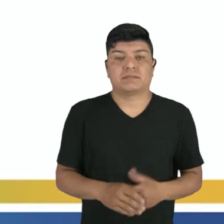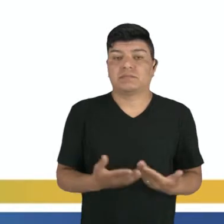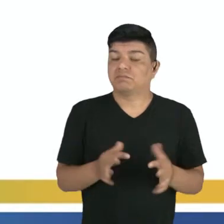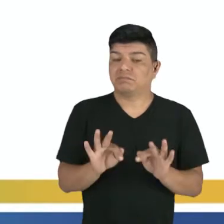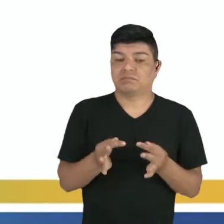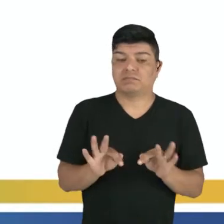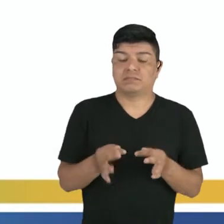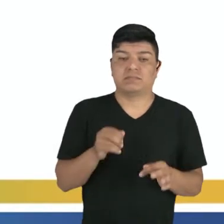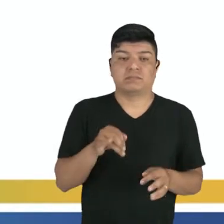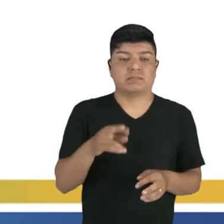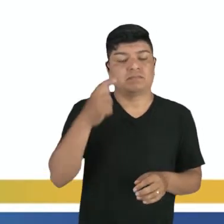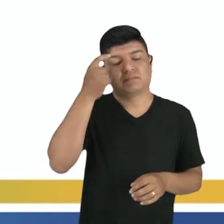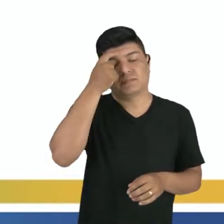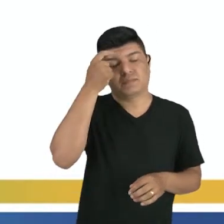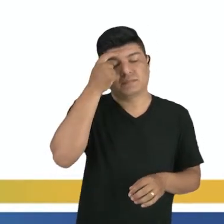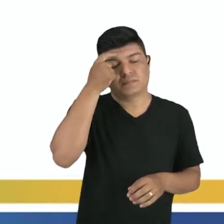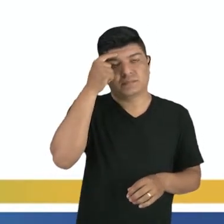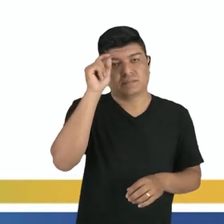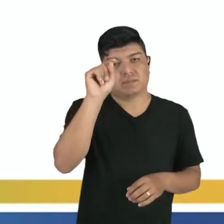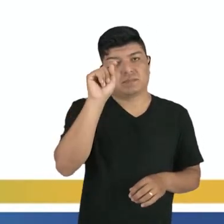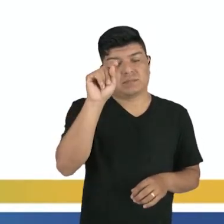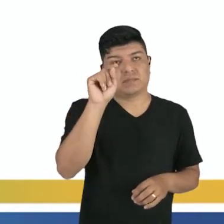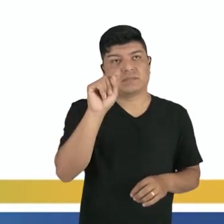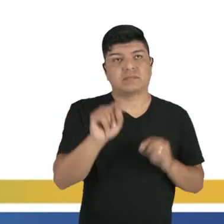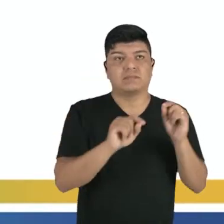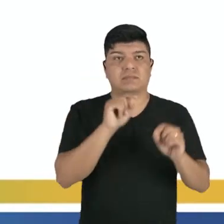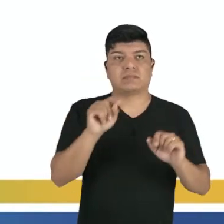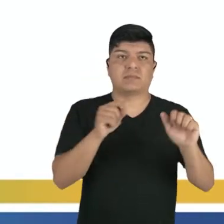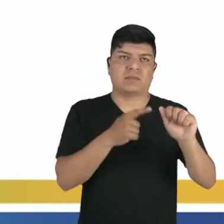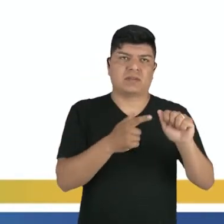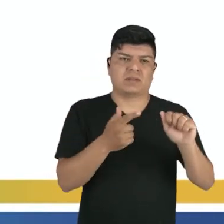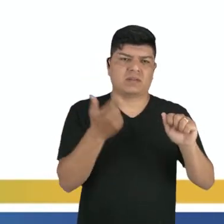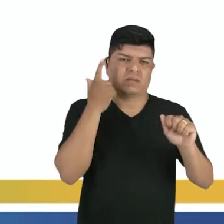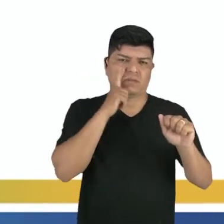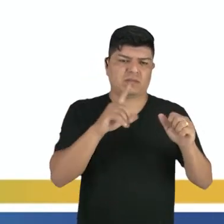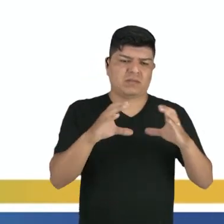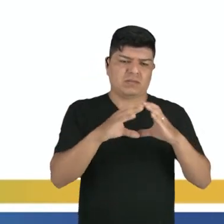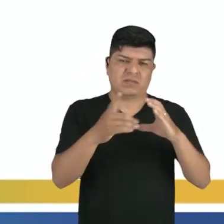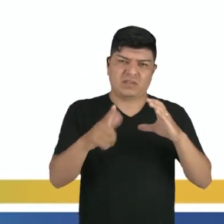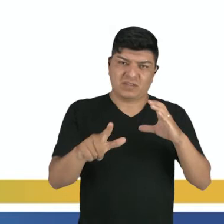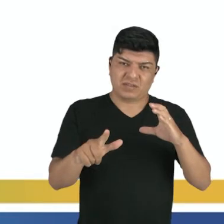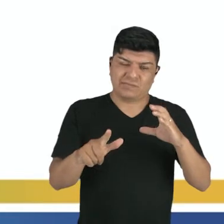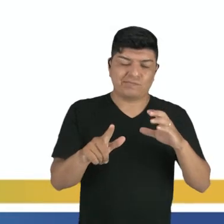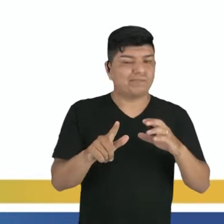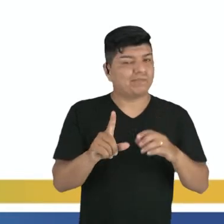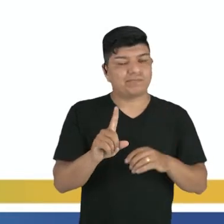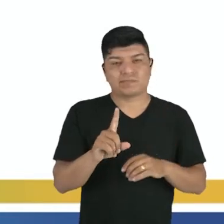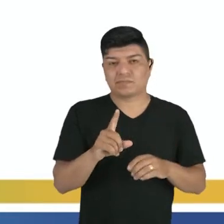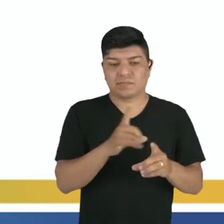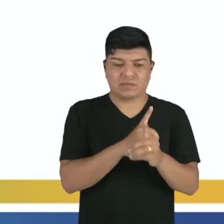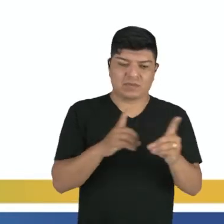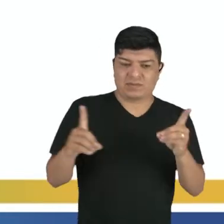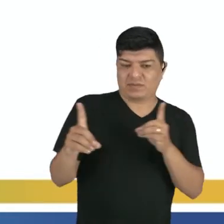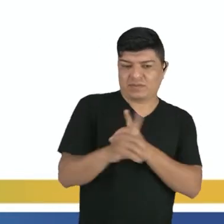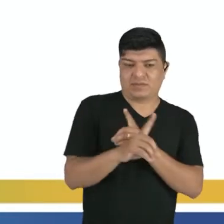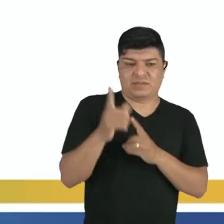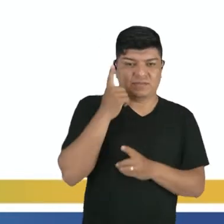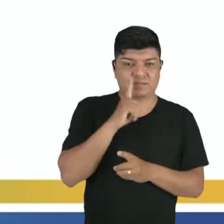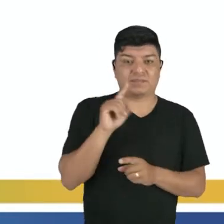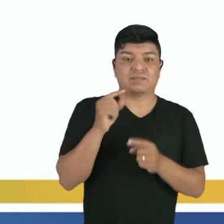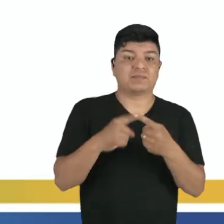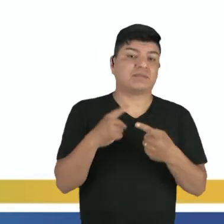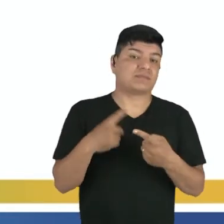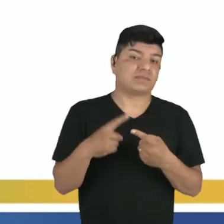ela se torna simples se você pensar o seguinte o que que diz na letra a recuperação da bola não galerinha o drible não é para você